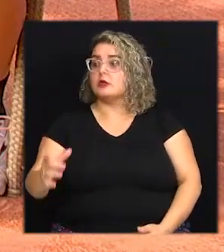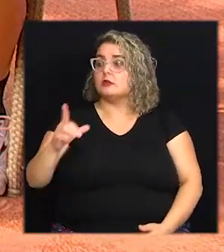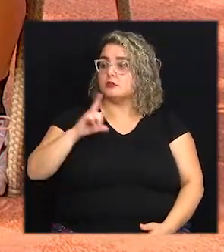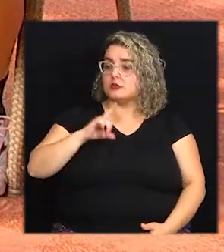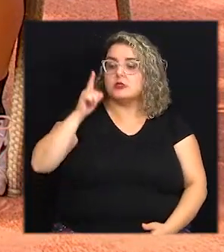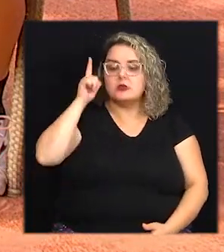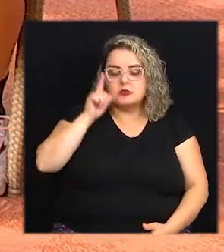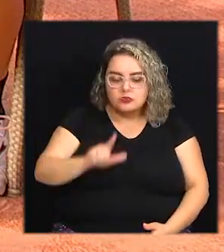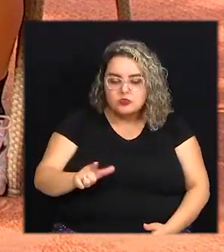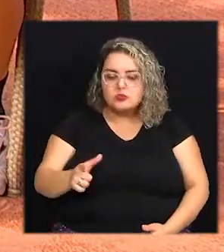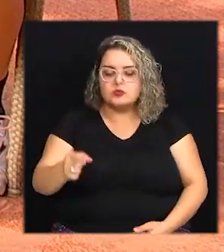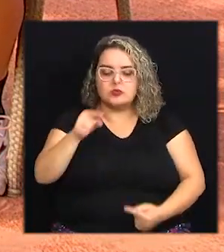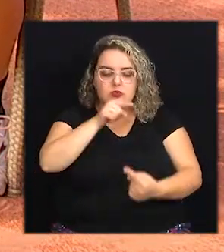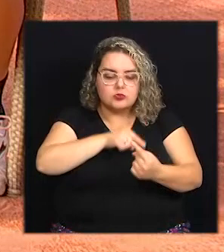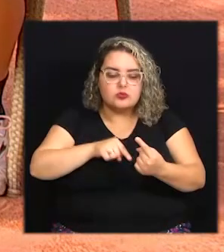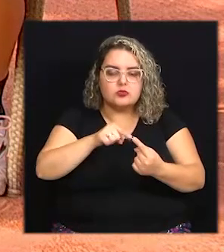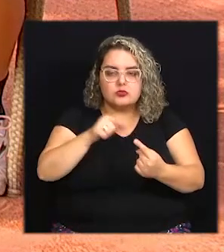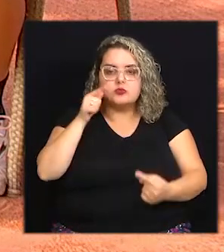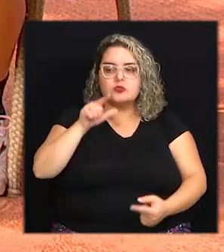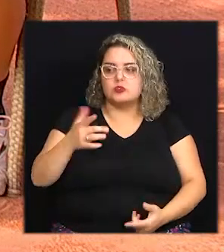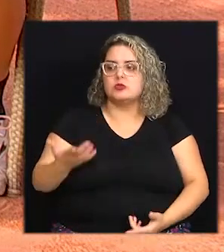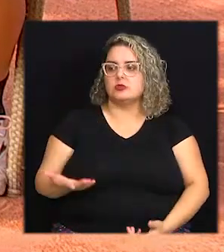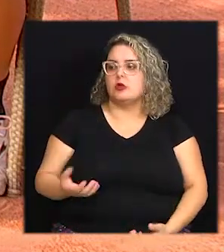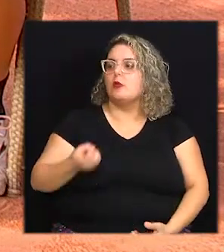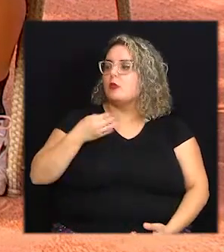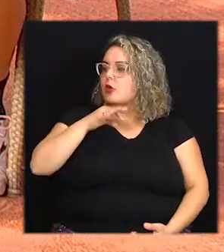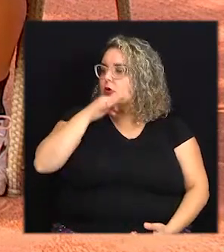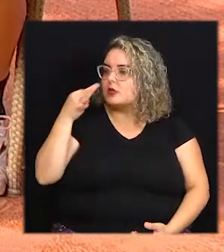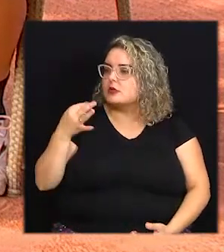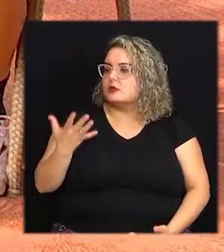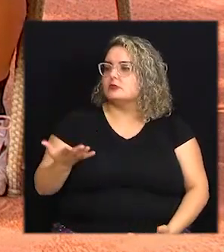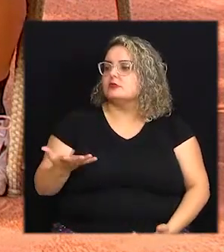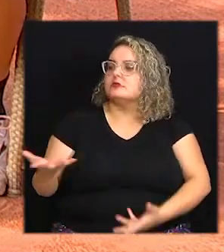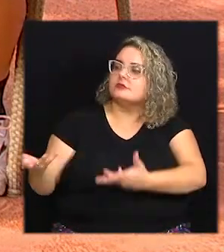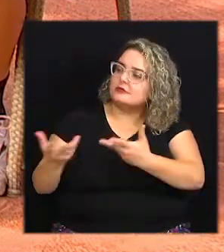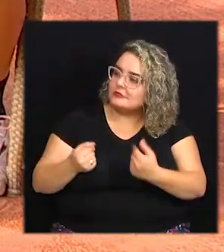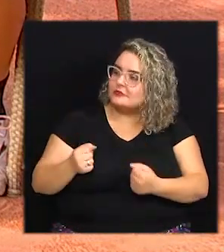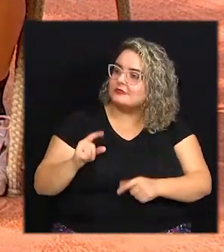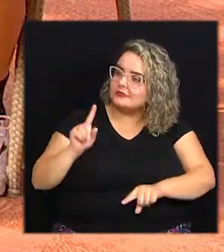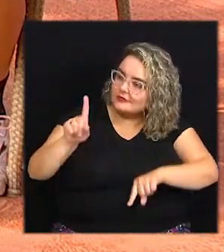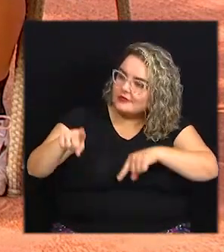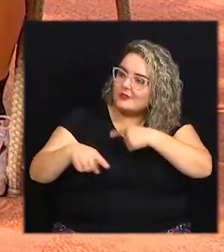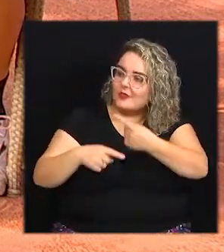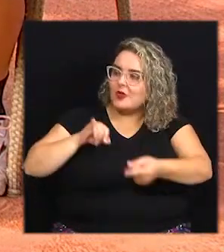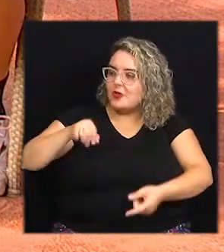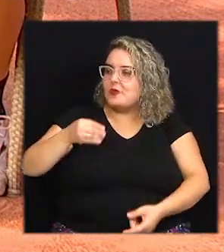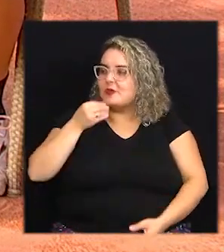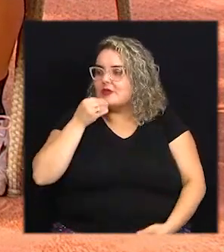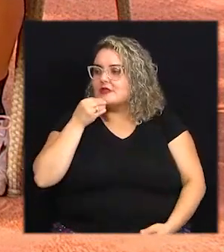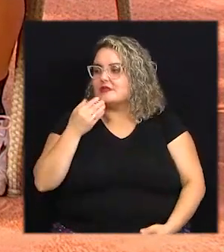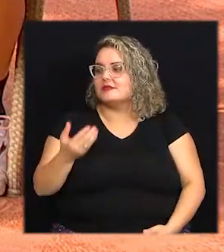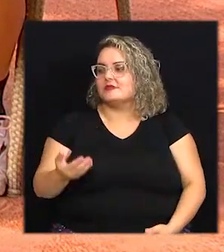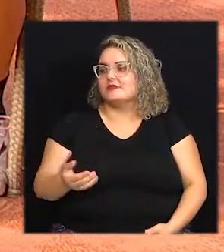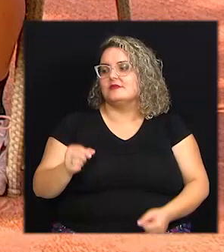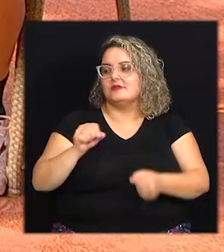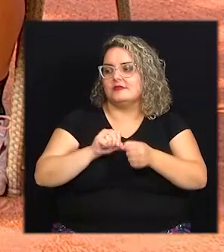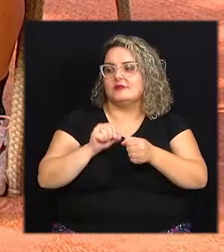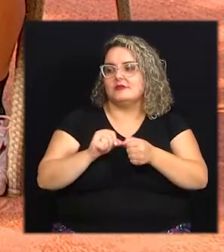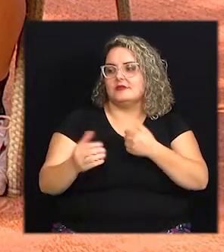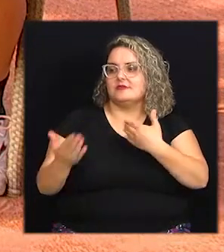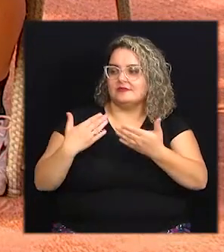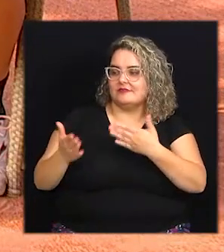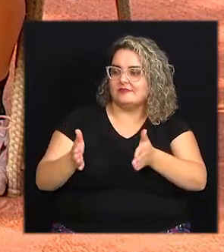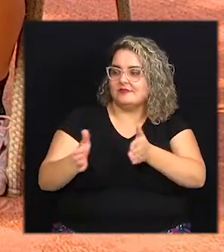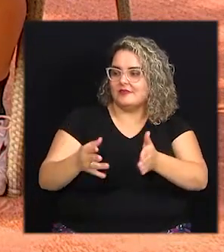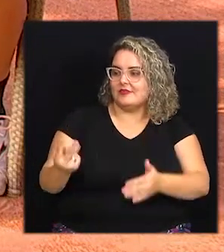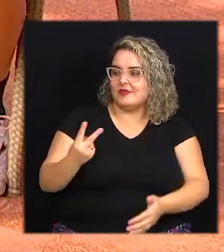tem, então que você consiga atingir os seus objetivos. Boa sorte. E já fica o convite aqui, viu, para uma próxima oportunidade para a gente